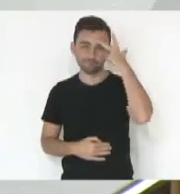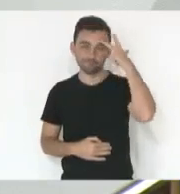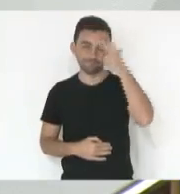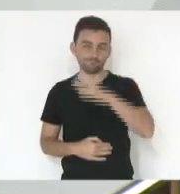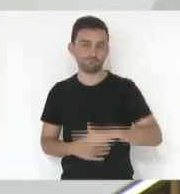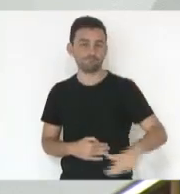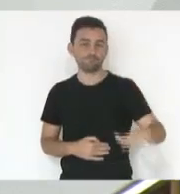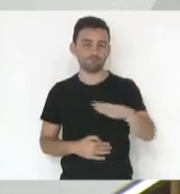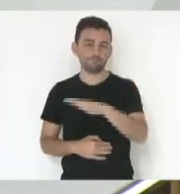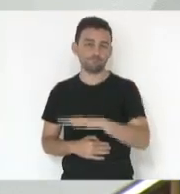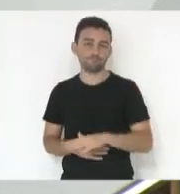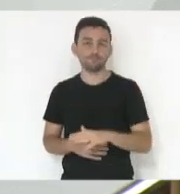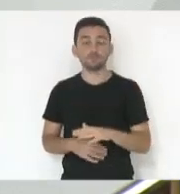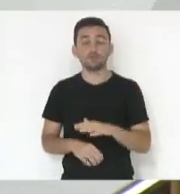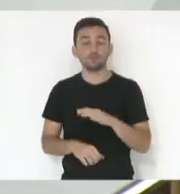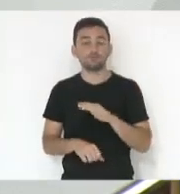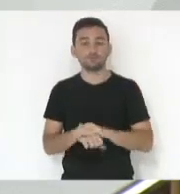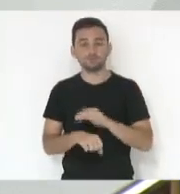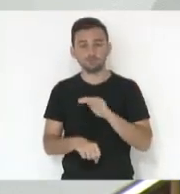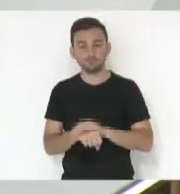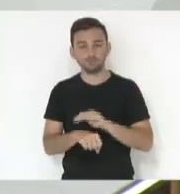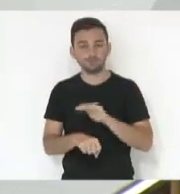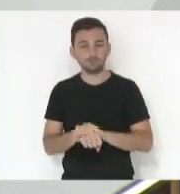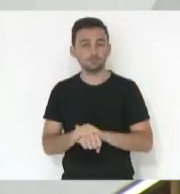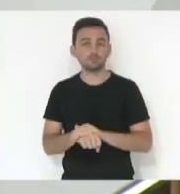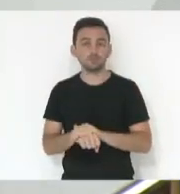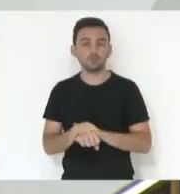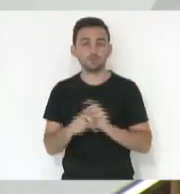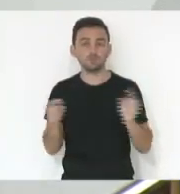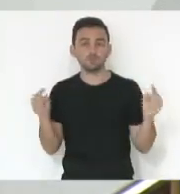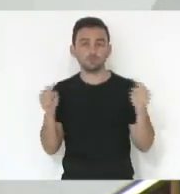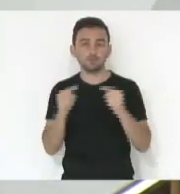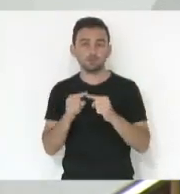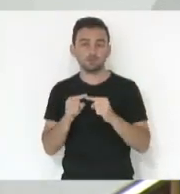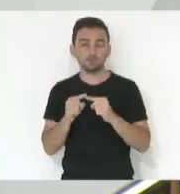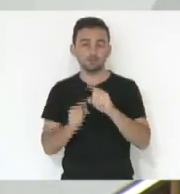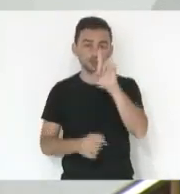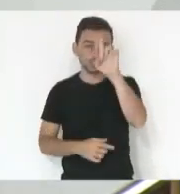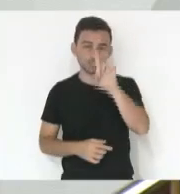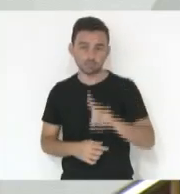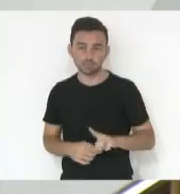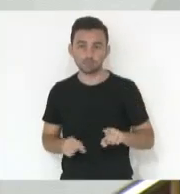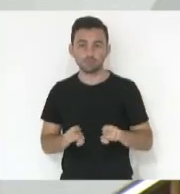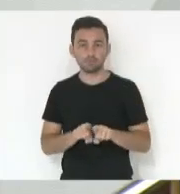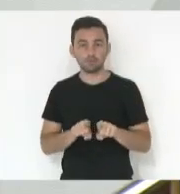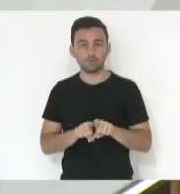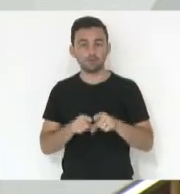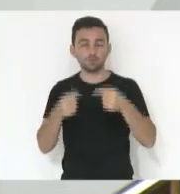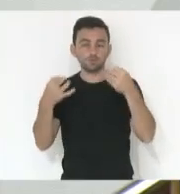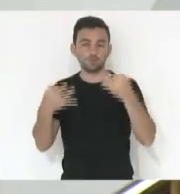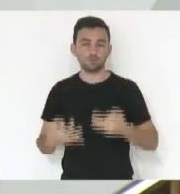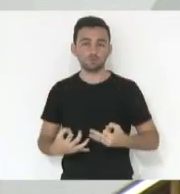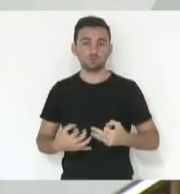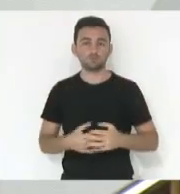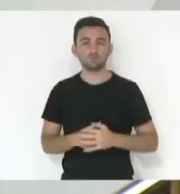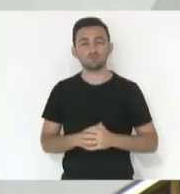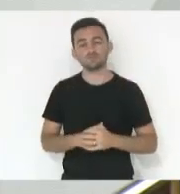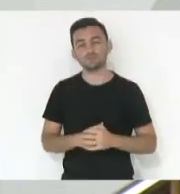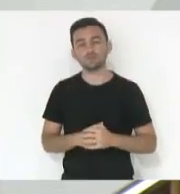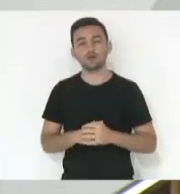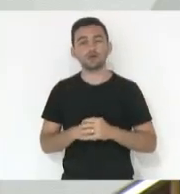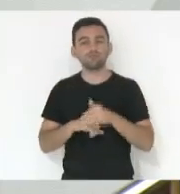por meio de ações baseadas no direito e na justiça. A campanha